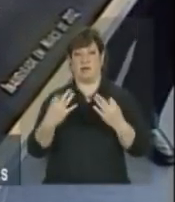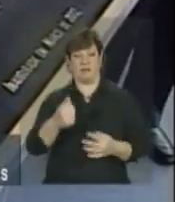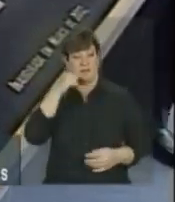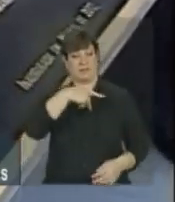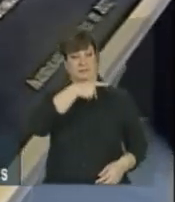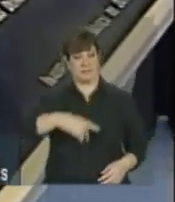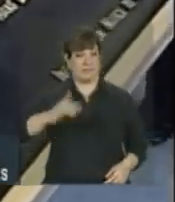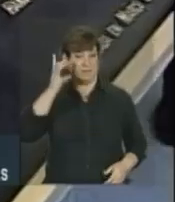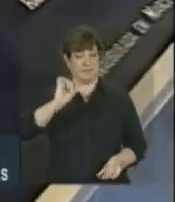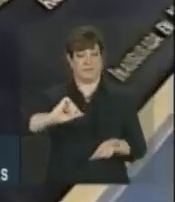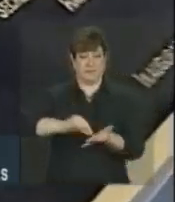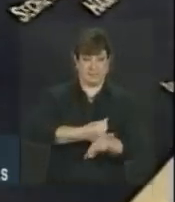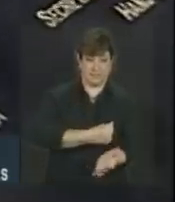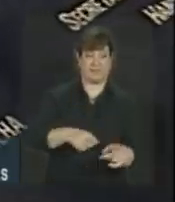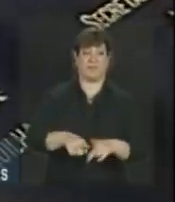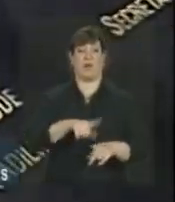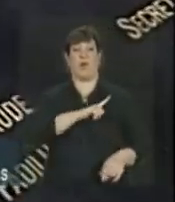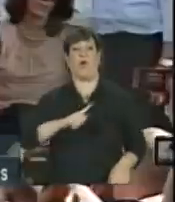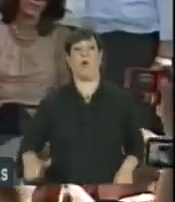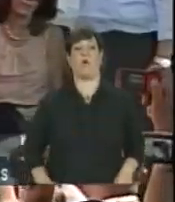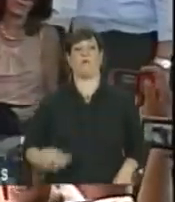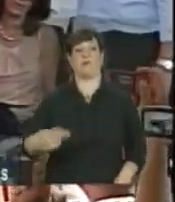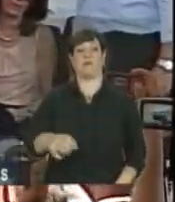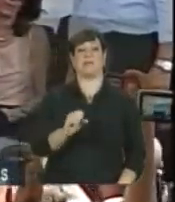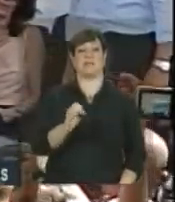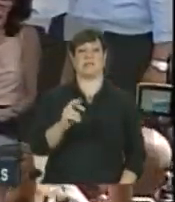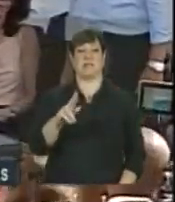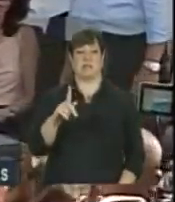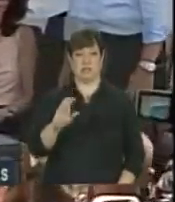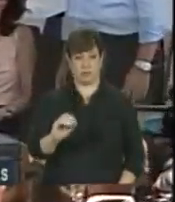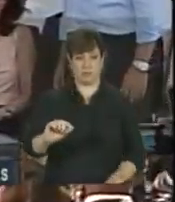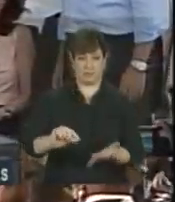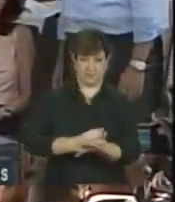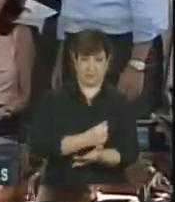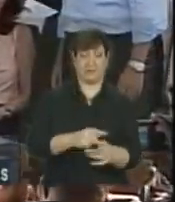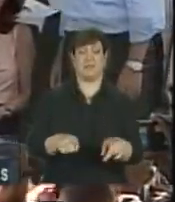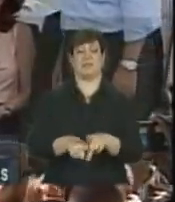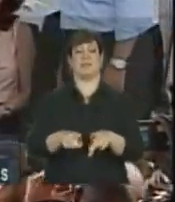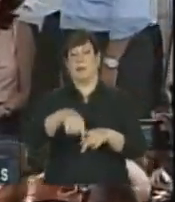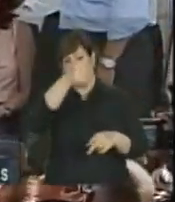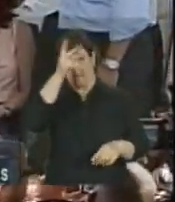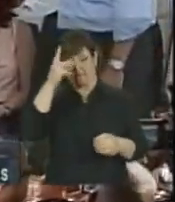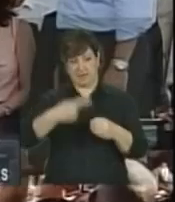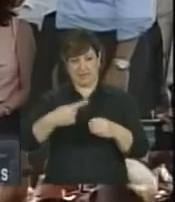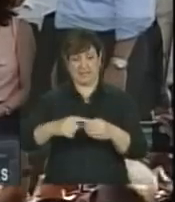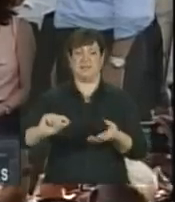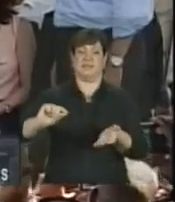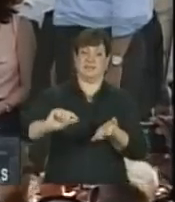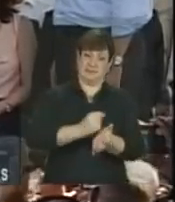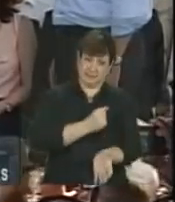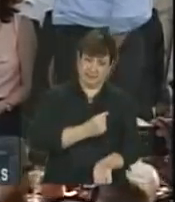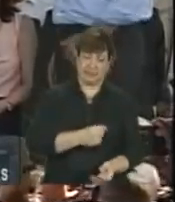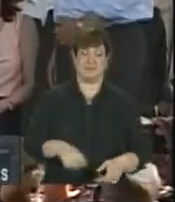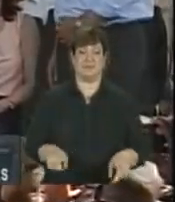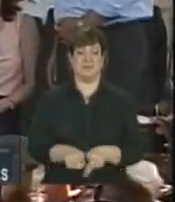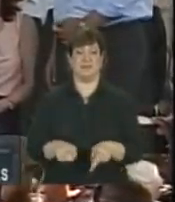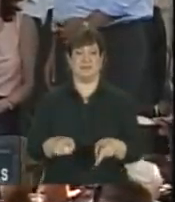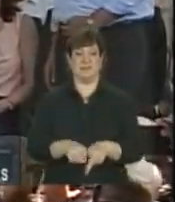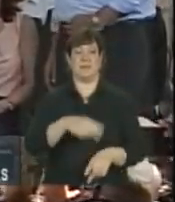da República Dilma Rousseff, Governador do Estado do Rio de Janeiro Sérgio Cabral, Prefeito da Cidade do Rio de Janeiro Eduardo